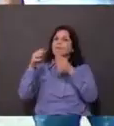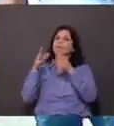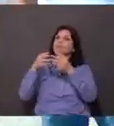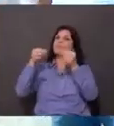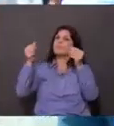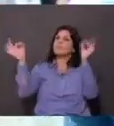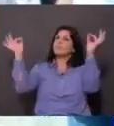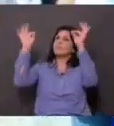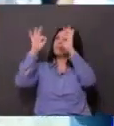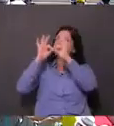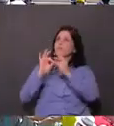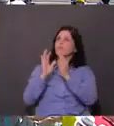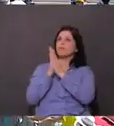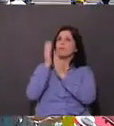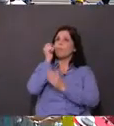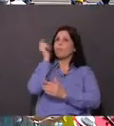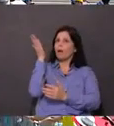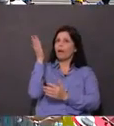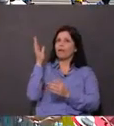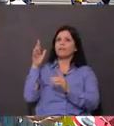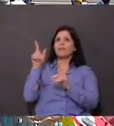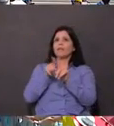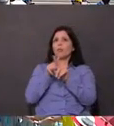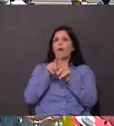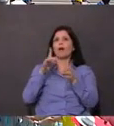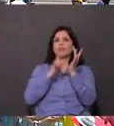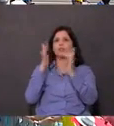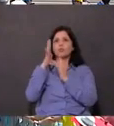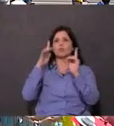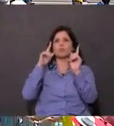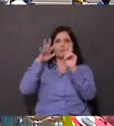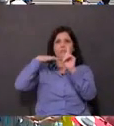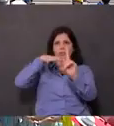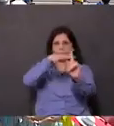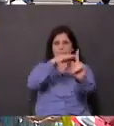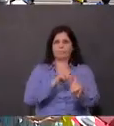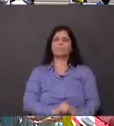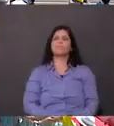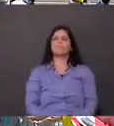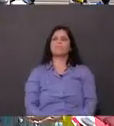Father as disciples of our Son Jesus.